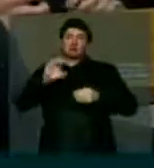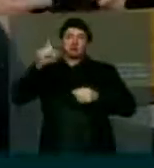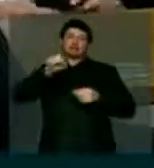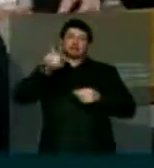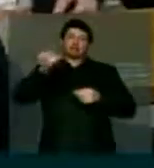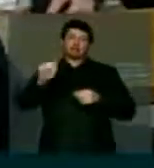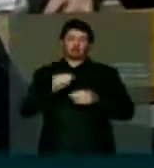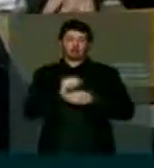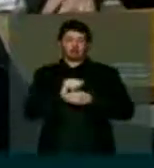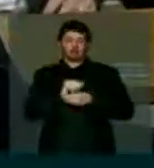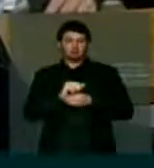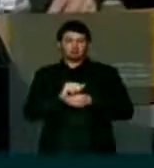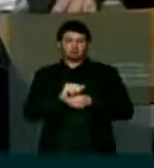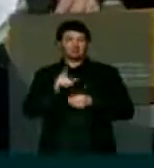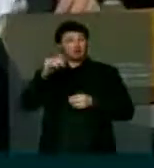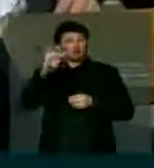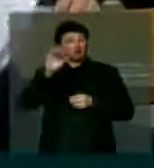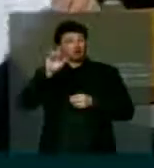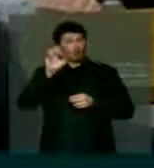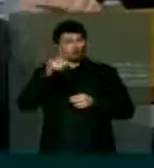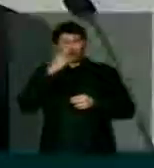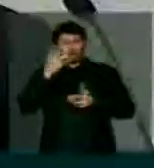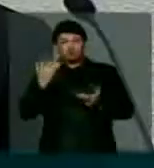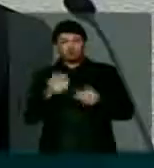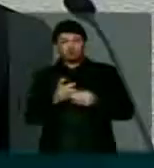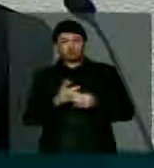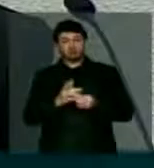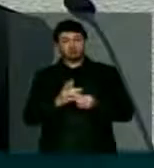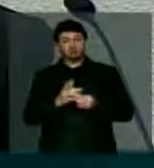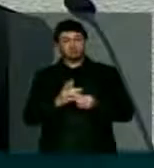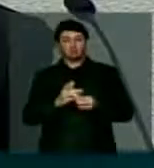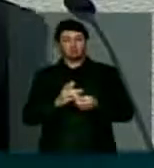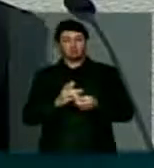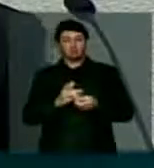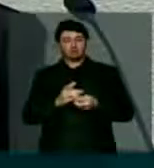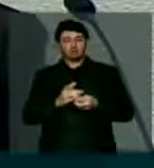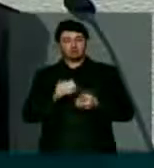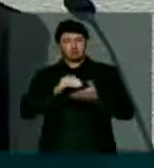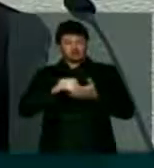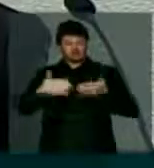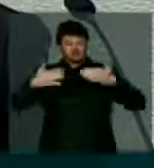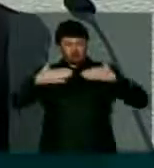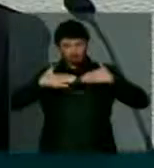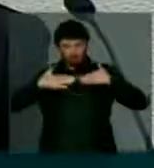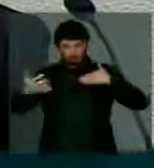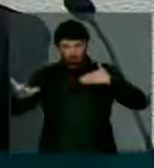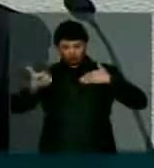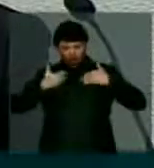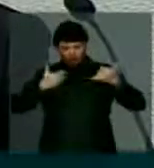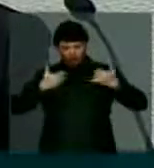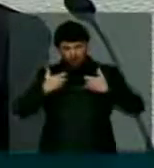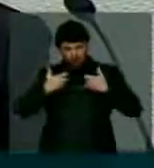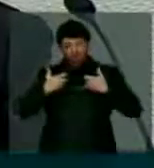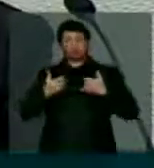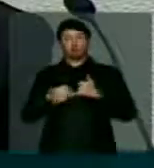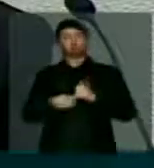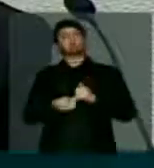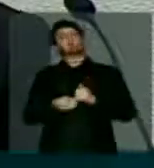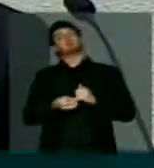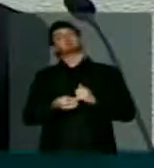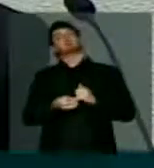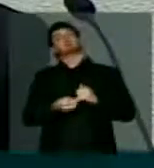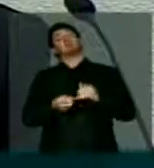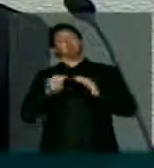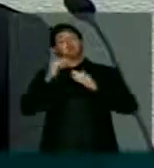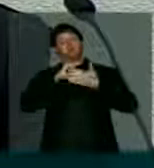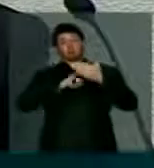executiva da Petrobras. Pois é. Palavras da senhora Graça Fortes. Pois bem, a informação que eu tenho da minha secretaria e da Secretaria-Geral da Petrobras é que